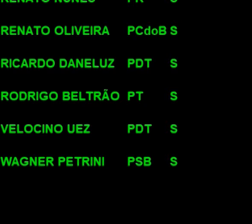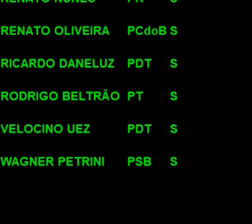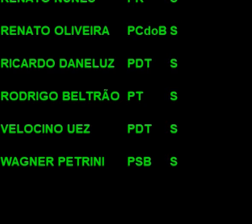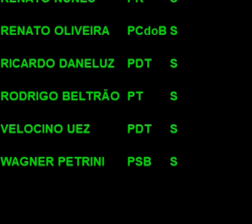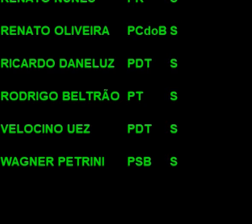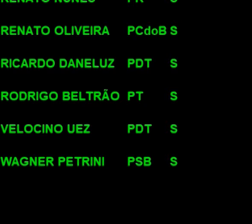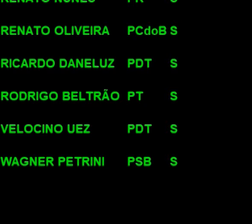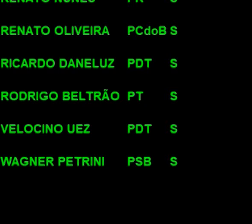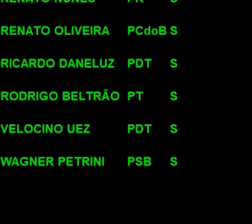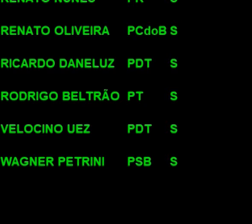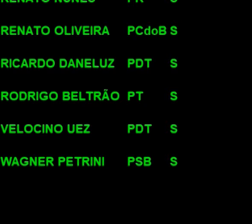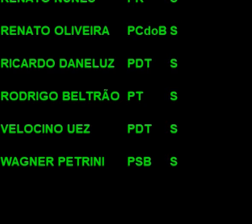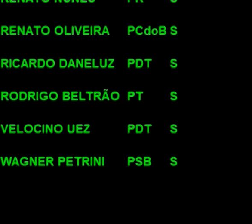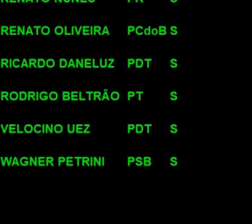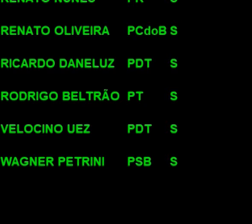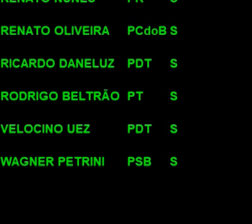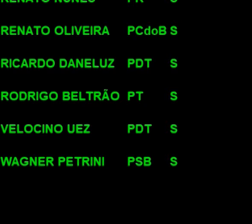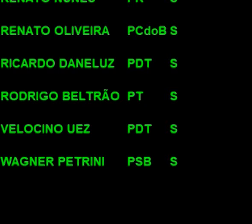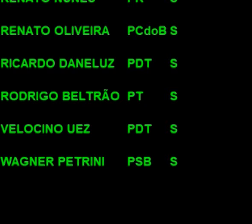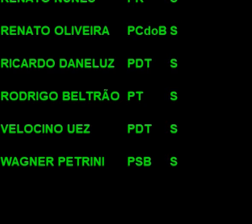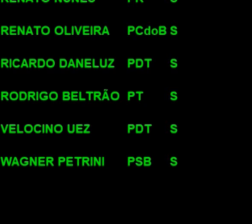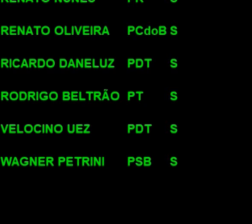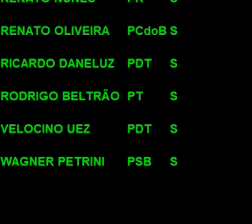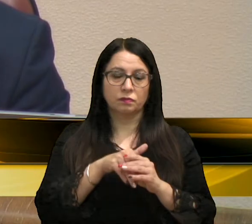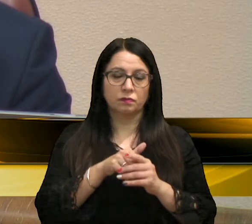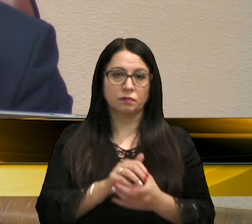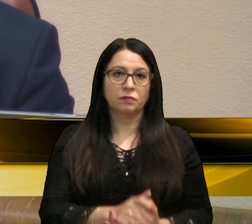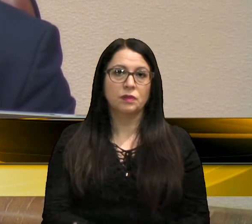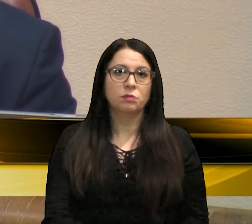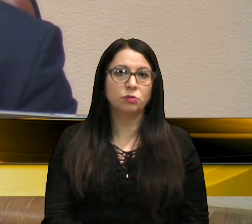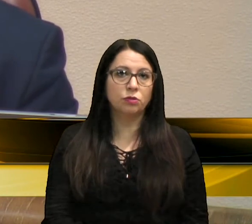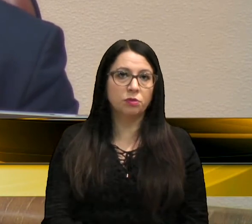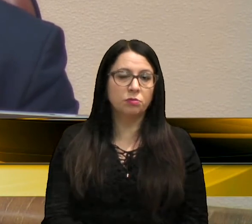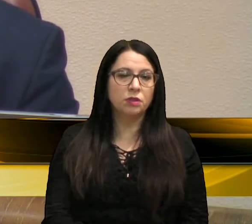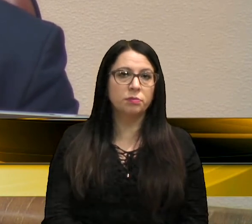Encerrado o registro dos votos, encerrada a votação.